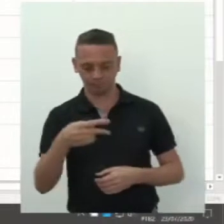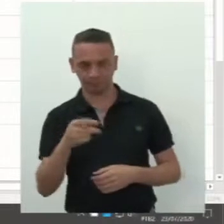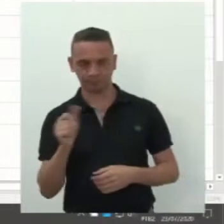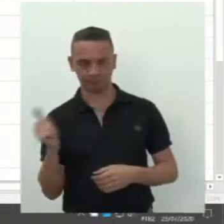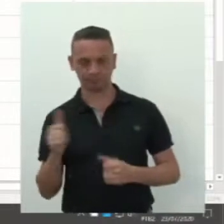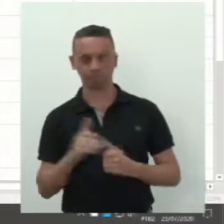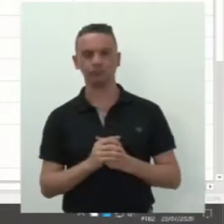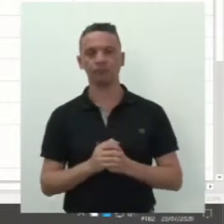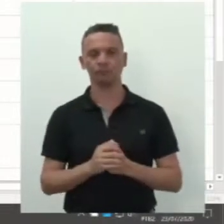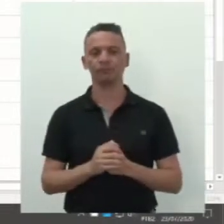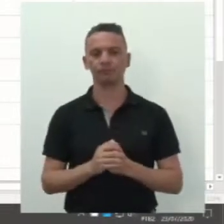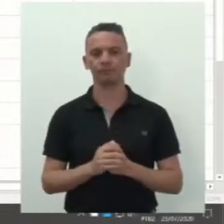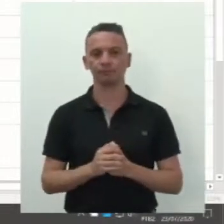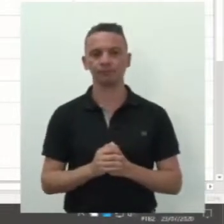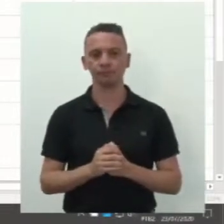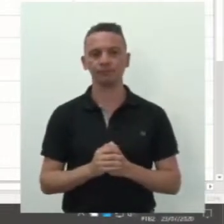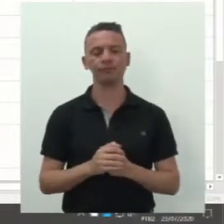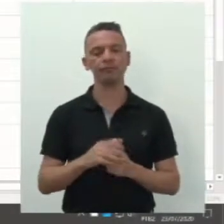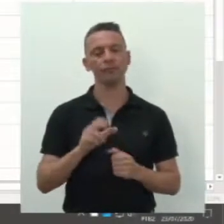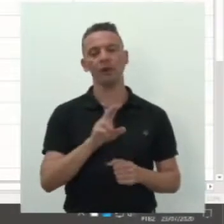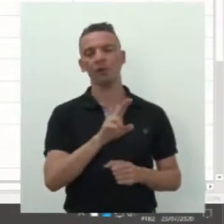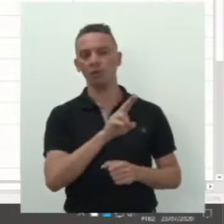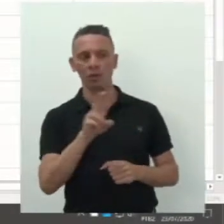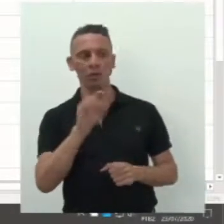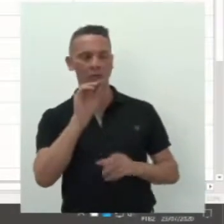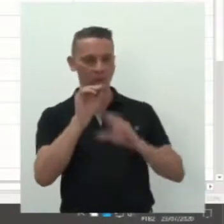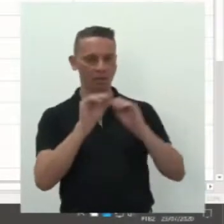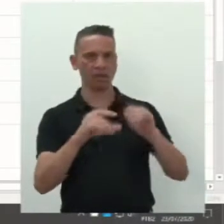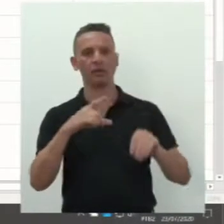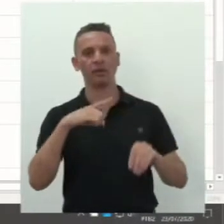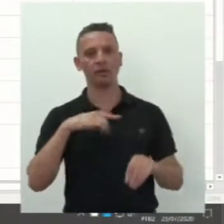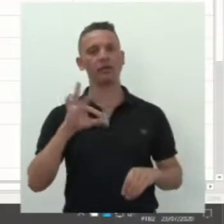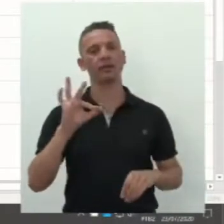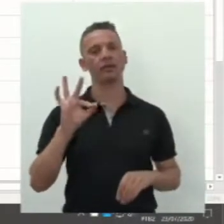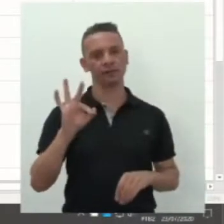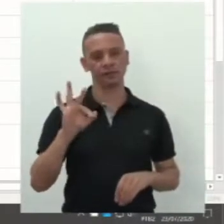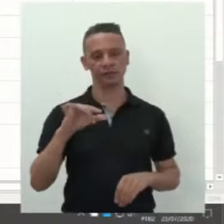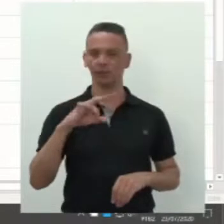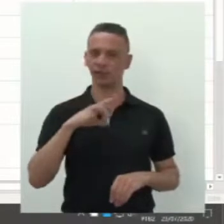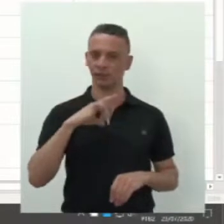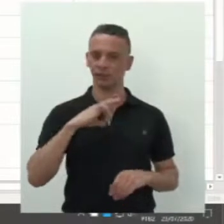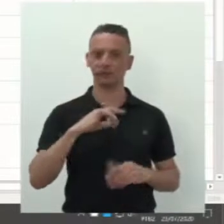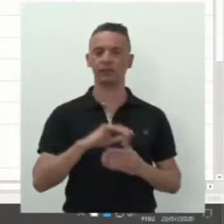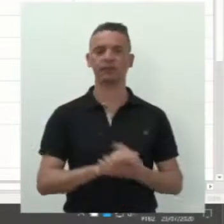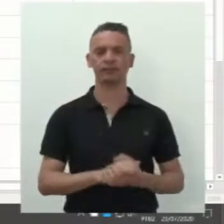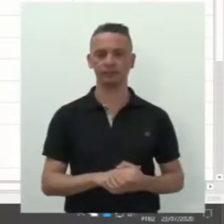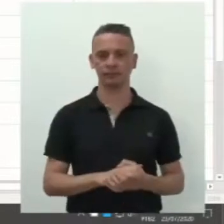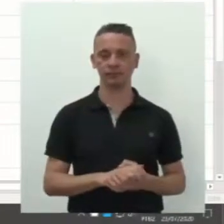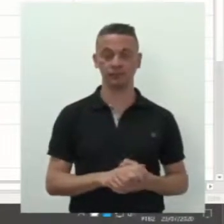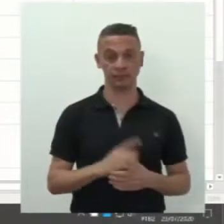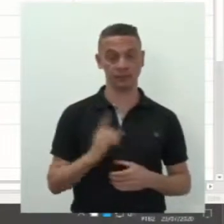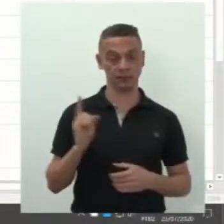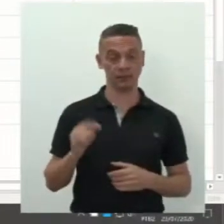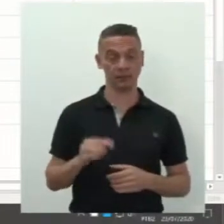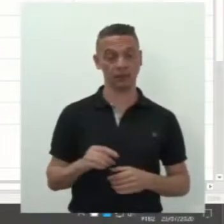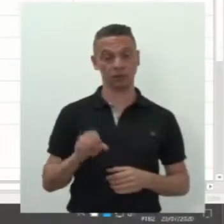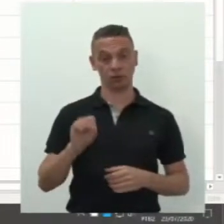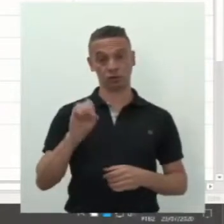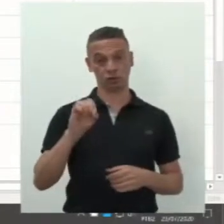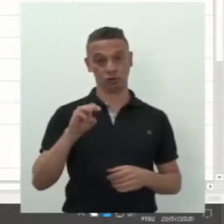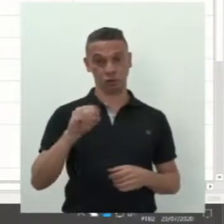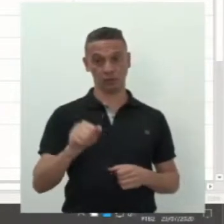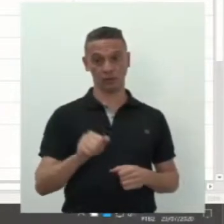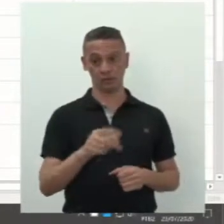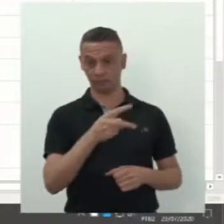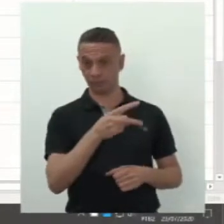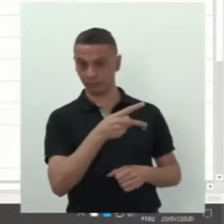E aí, as funções, elas têm nome. Se você vai utilizar uma função específica, ela tem um nome específico. No caso, a função soma é a função